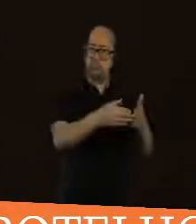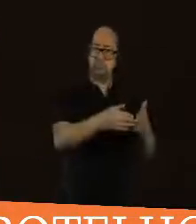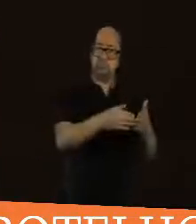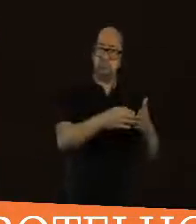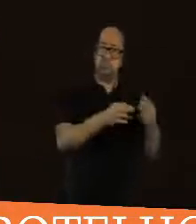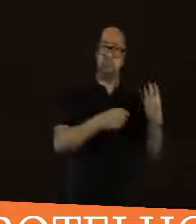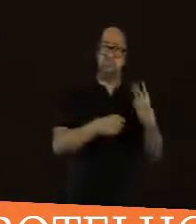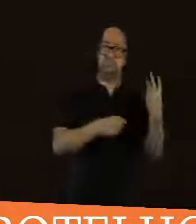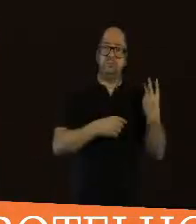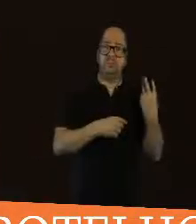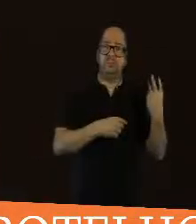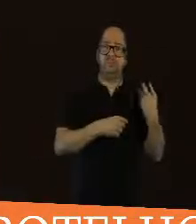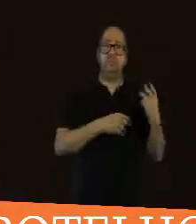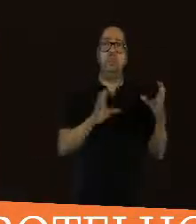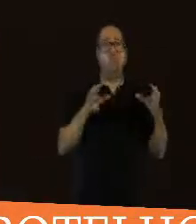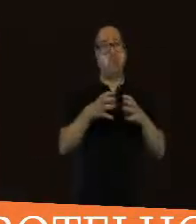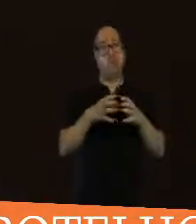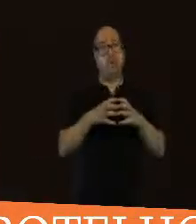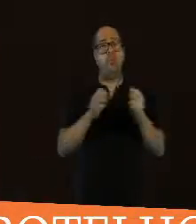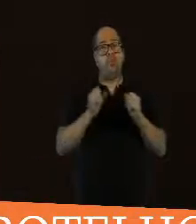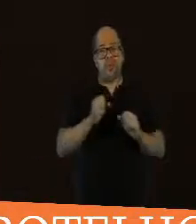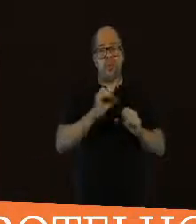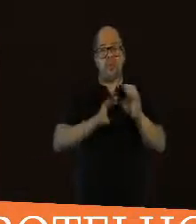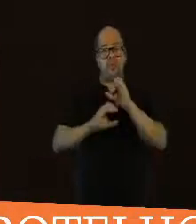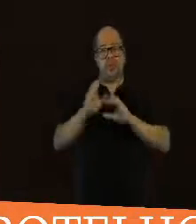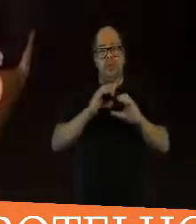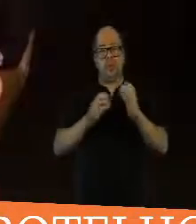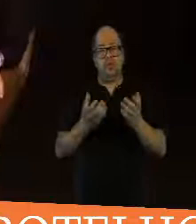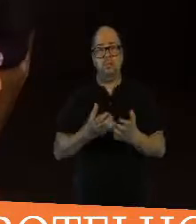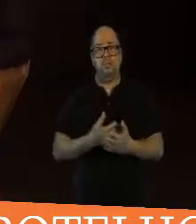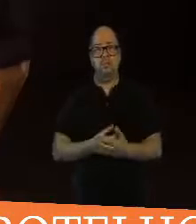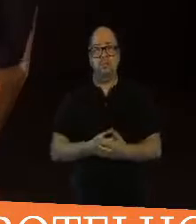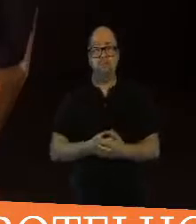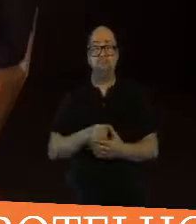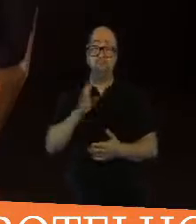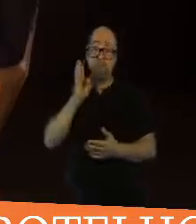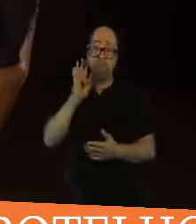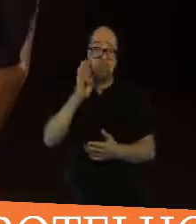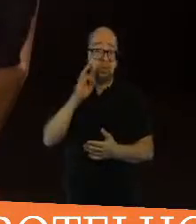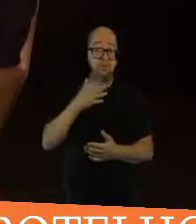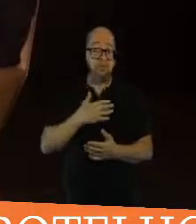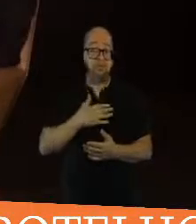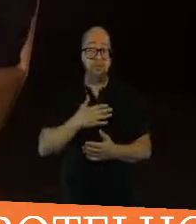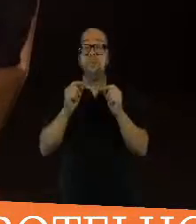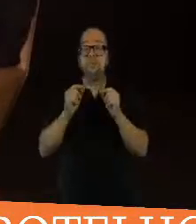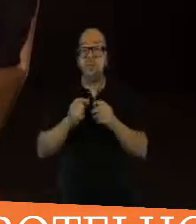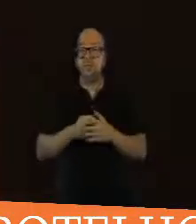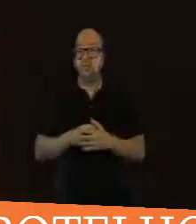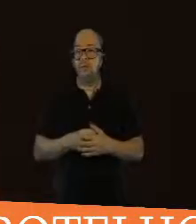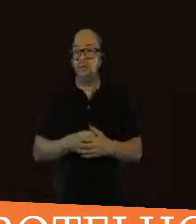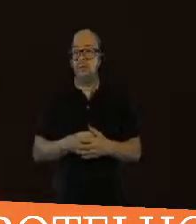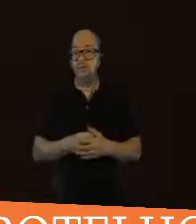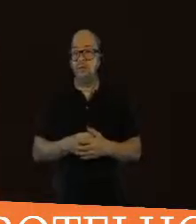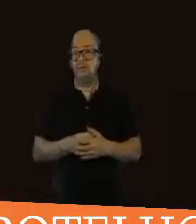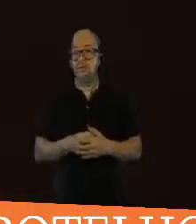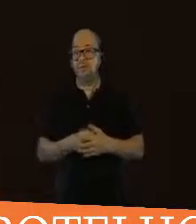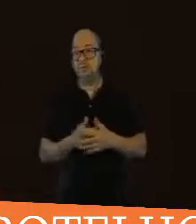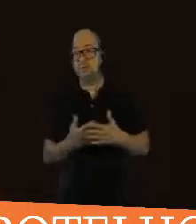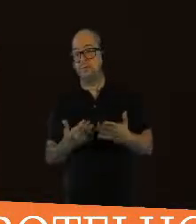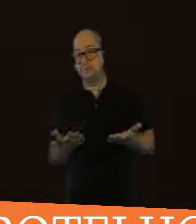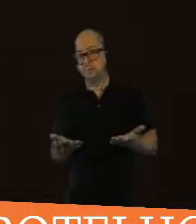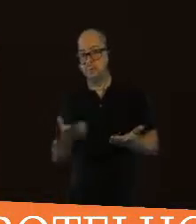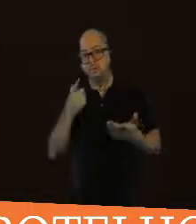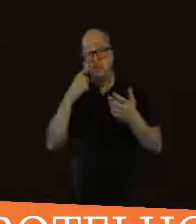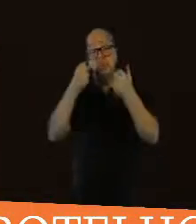acordo também com o que o grupo poderia oferecer. Legal, muito bacana. Então, para a gente demonstrar